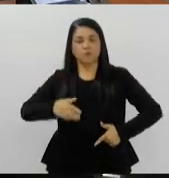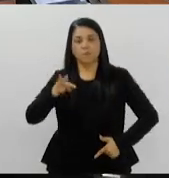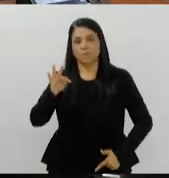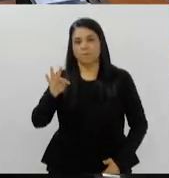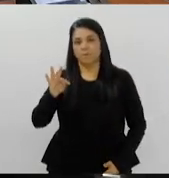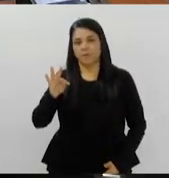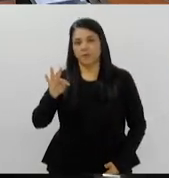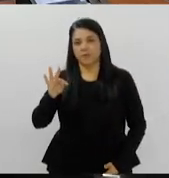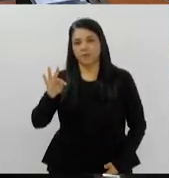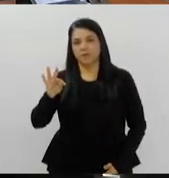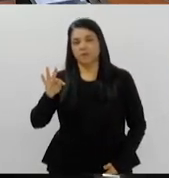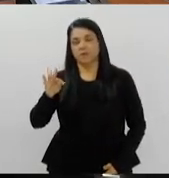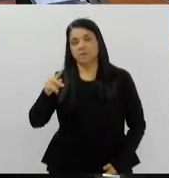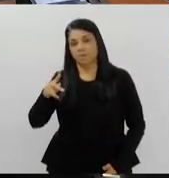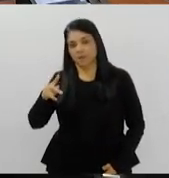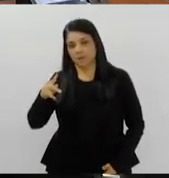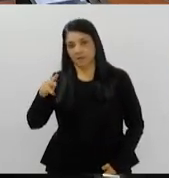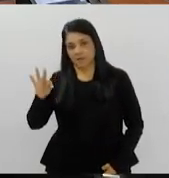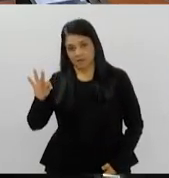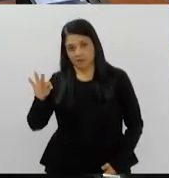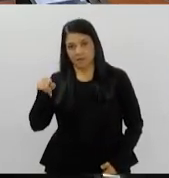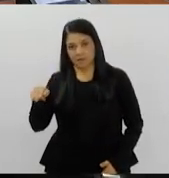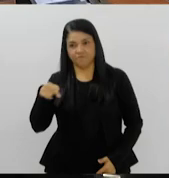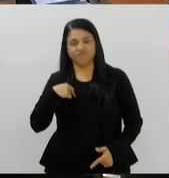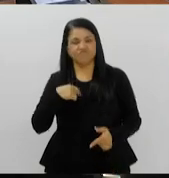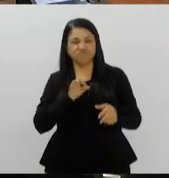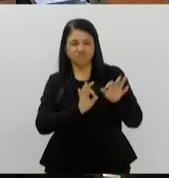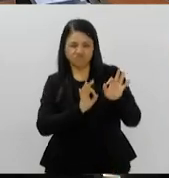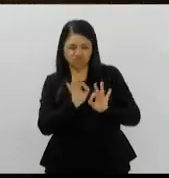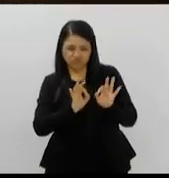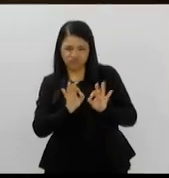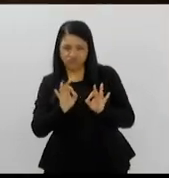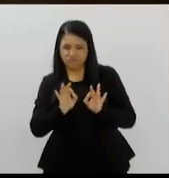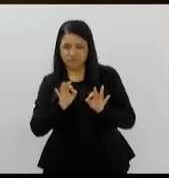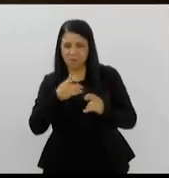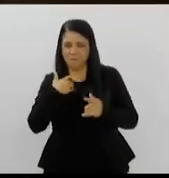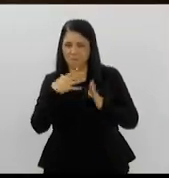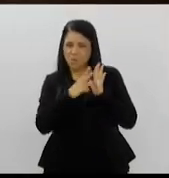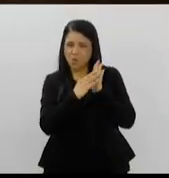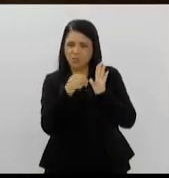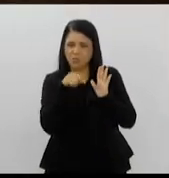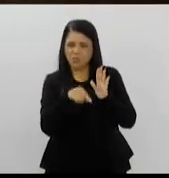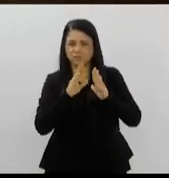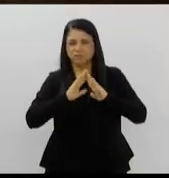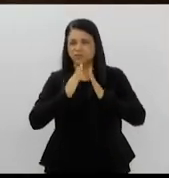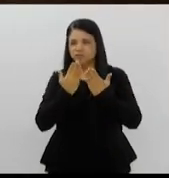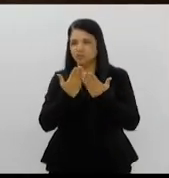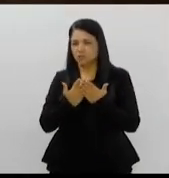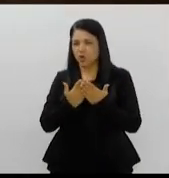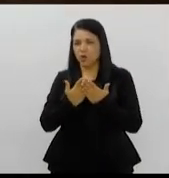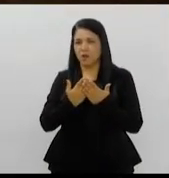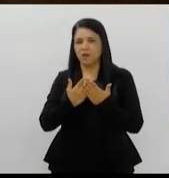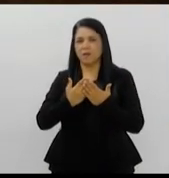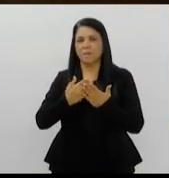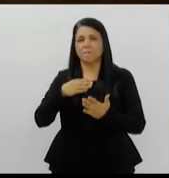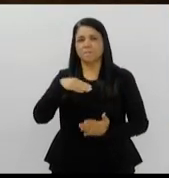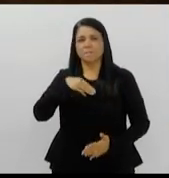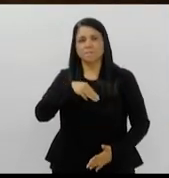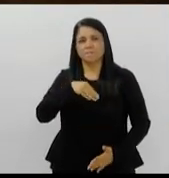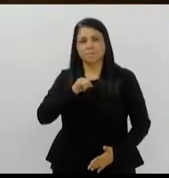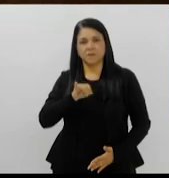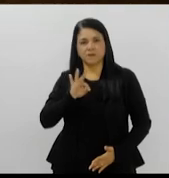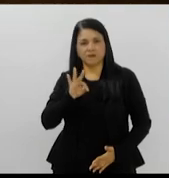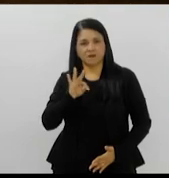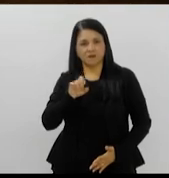Essa concepção de modelo de organização de colégios militares carece não